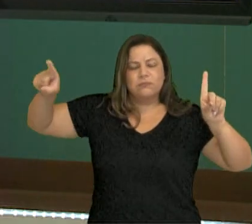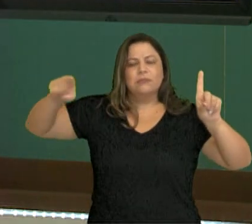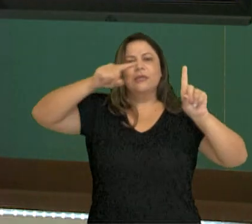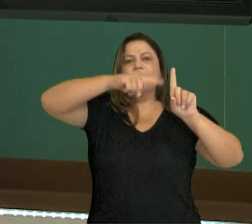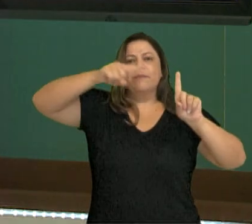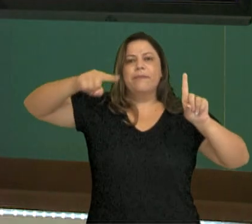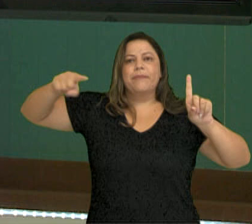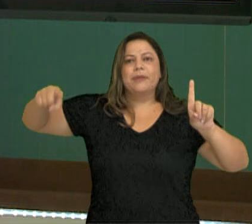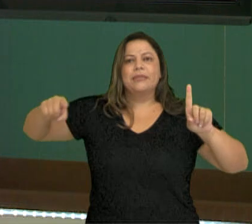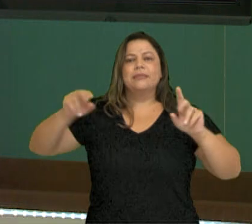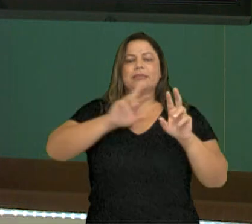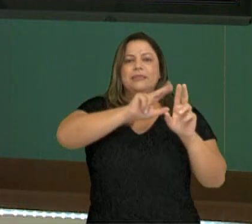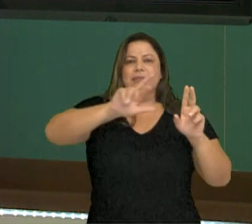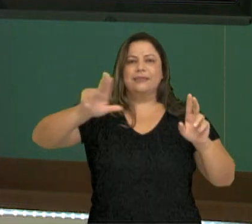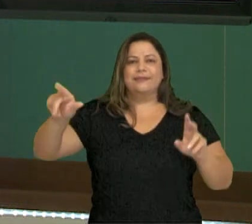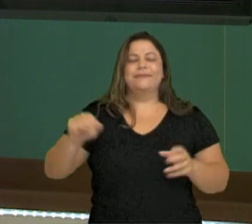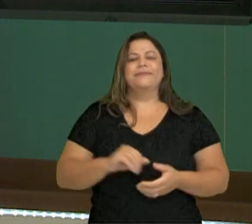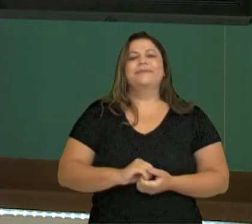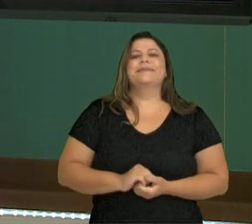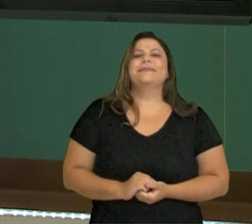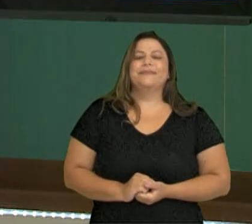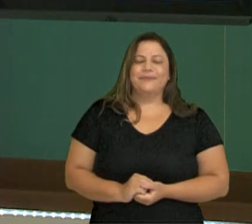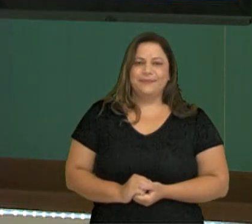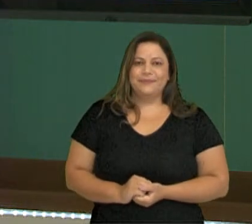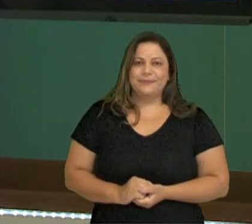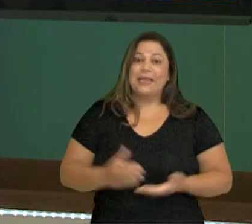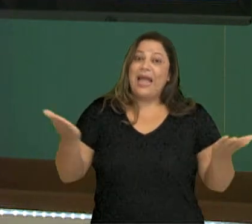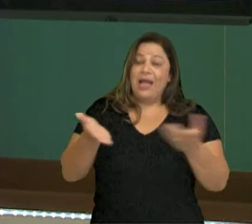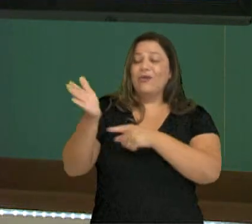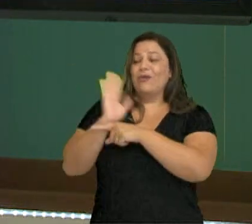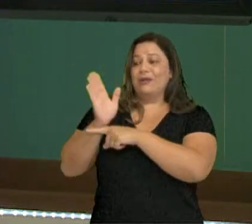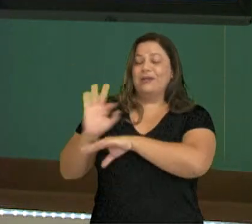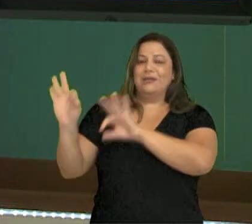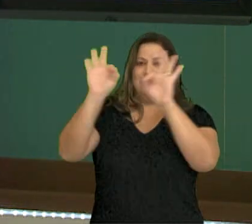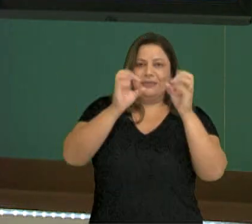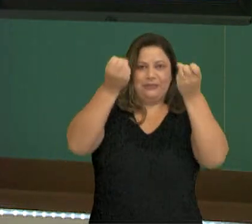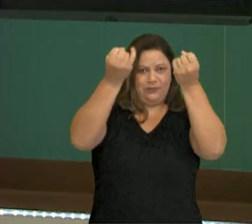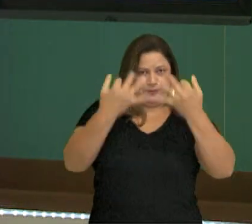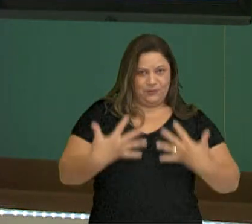da mediana, da moda e da aritmética. Nesse vídeo nós